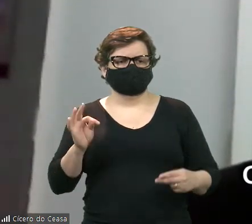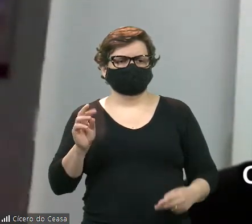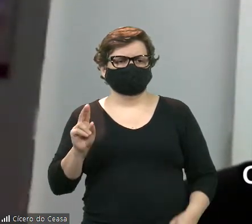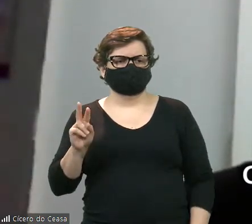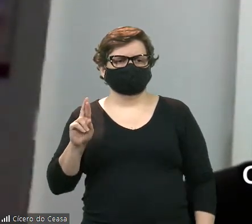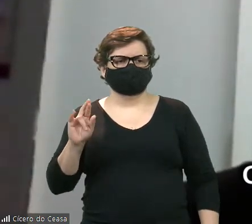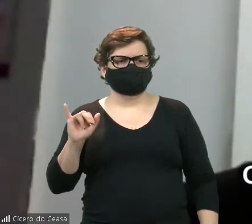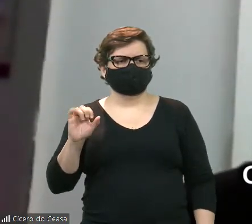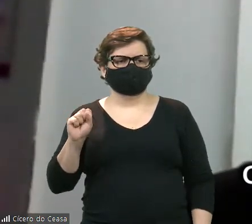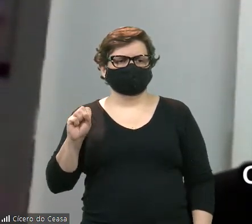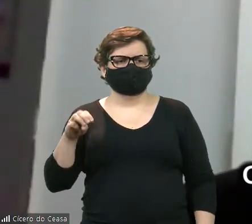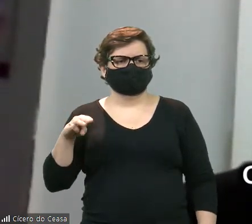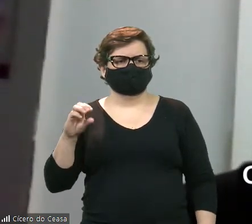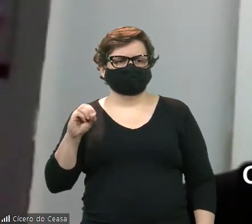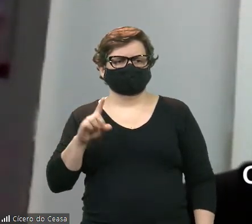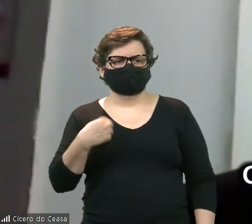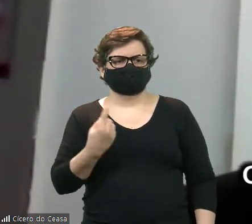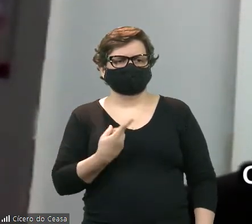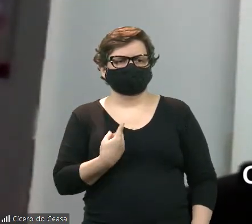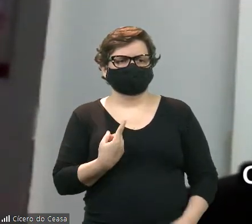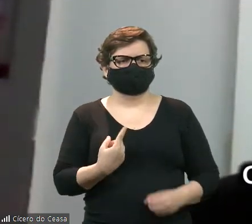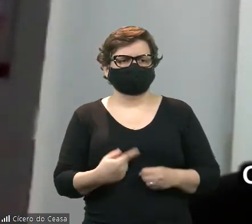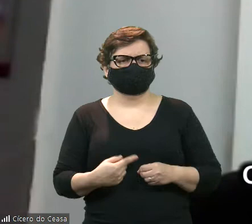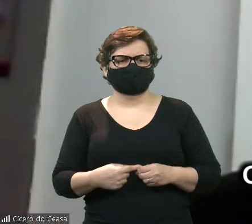Esse projeto vem somar